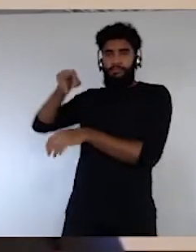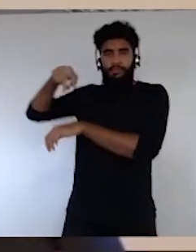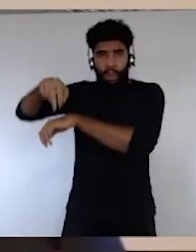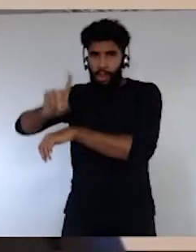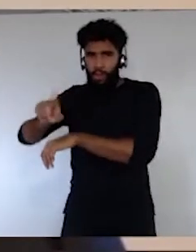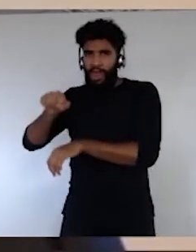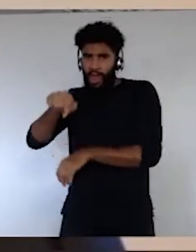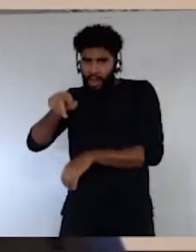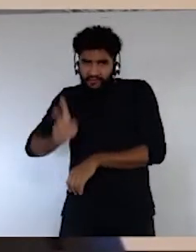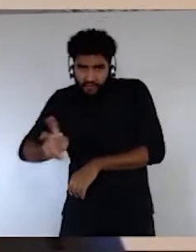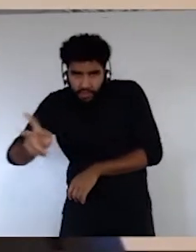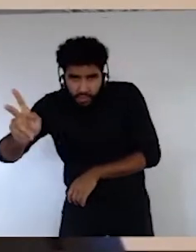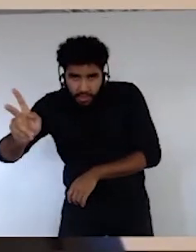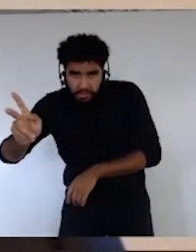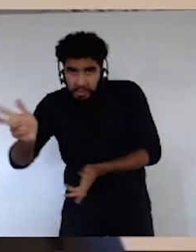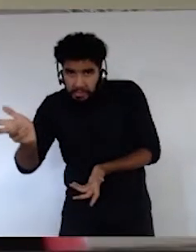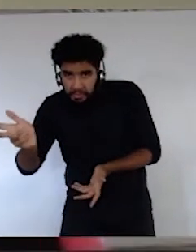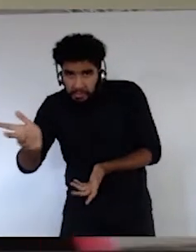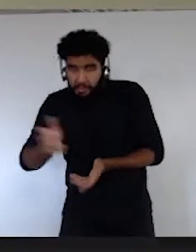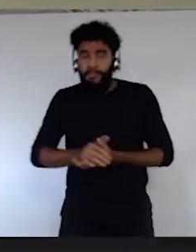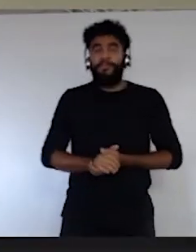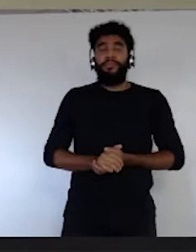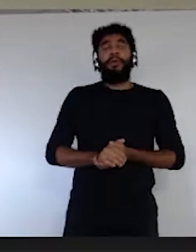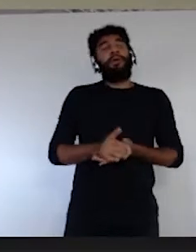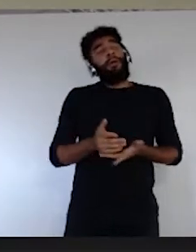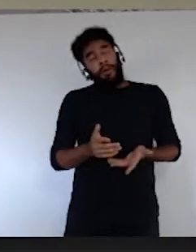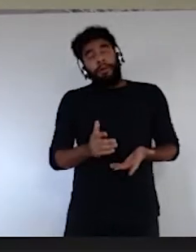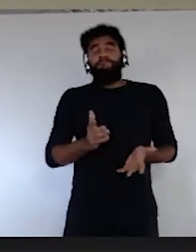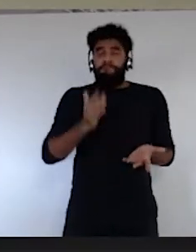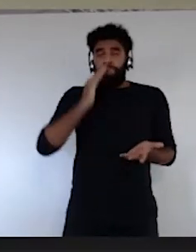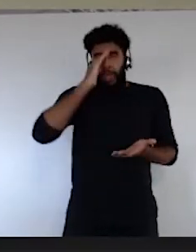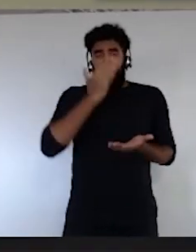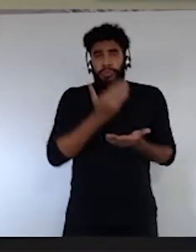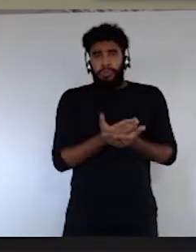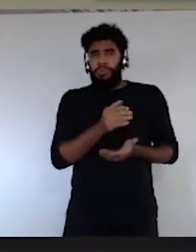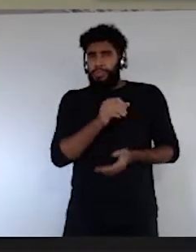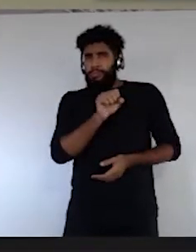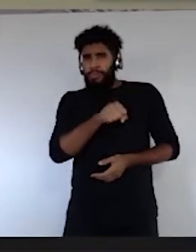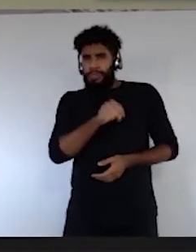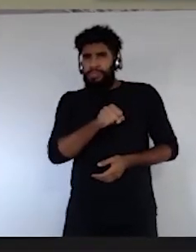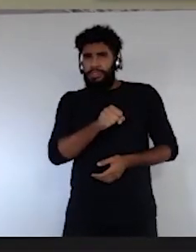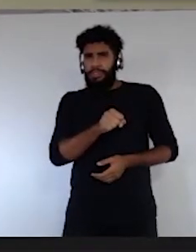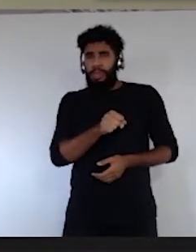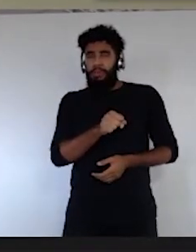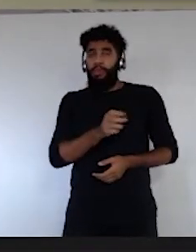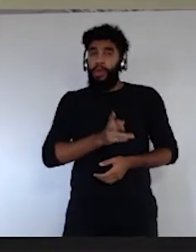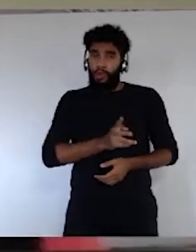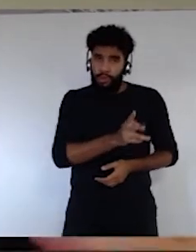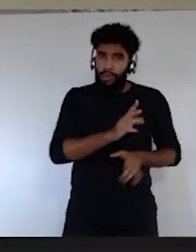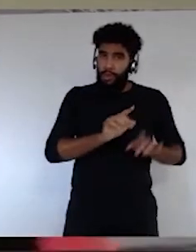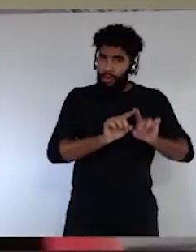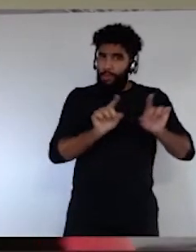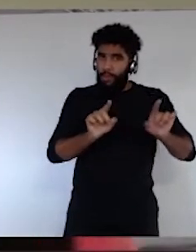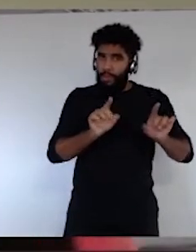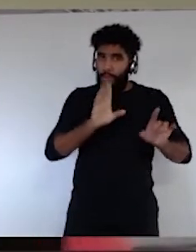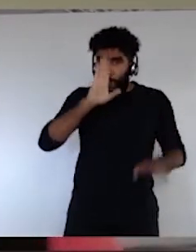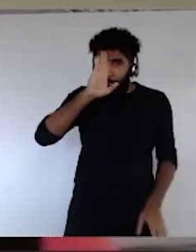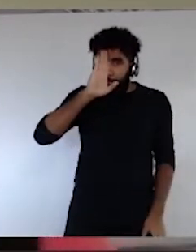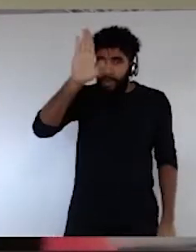ficar? Eles vieram para ficar, mas eles têm que respeitar, e principalmente